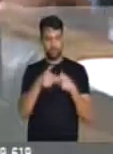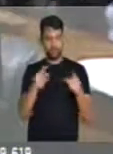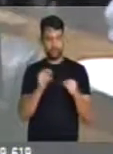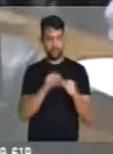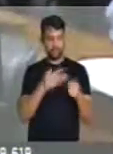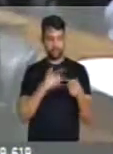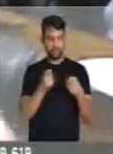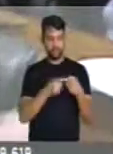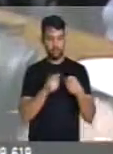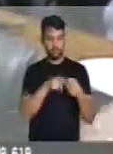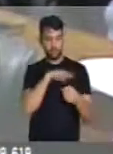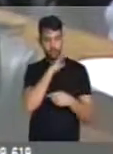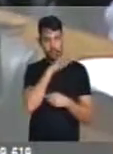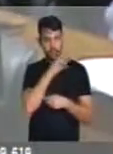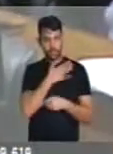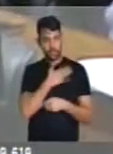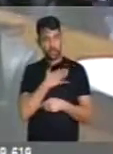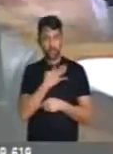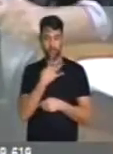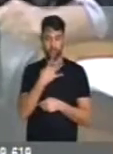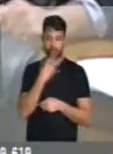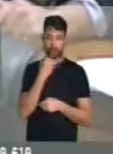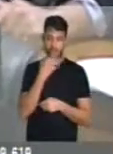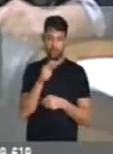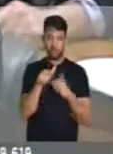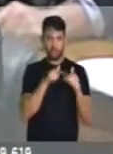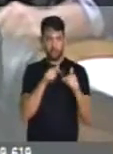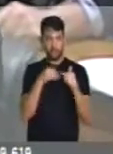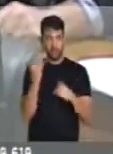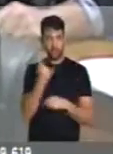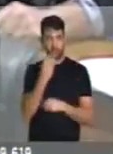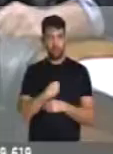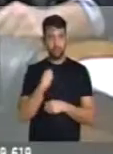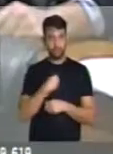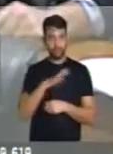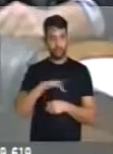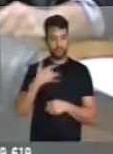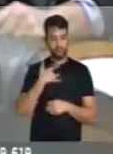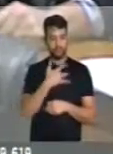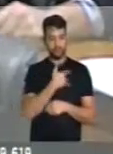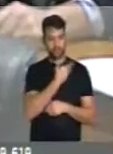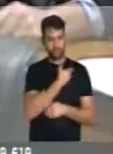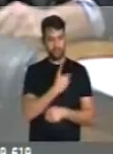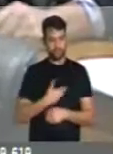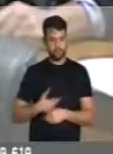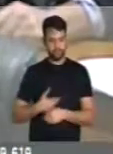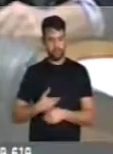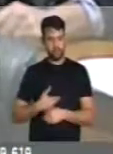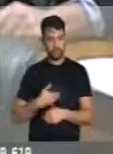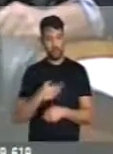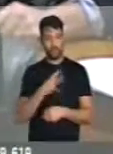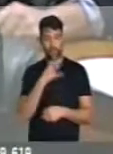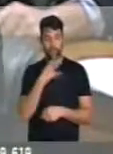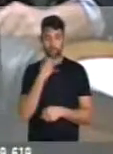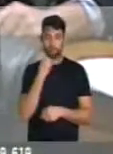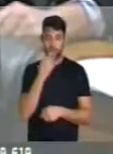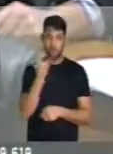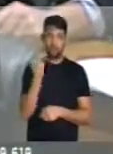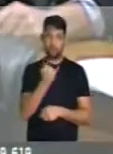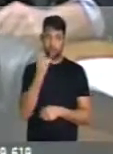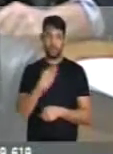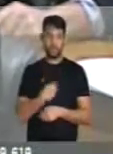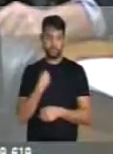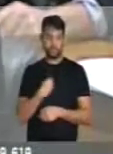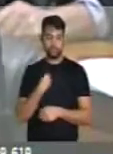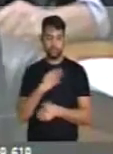Eu sou médico veterinário, conheço bem a importância para a saúde pública e conheço bem a